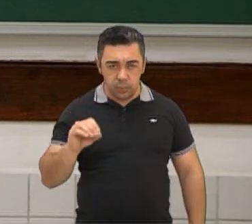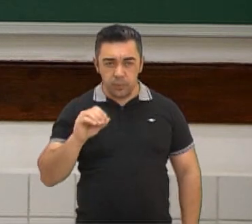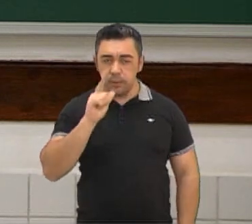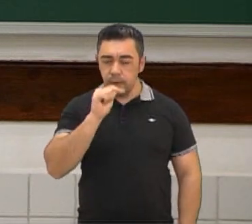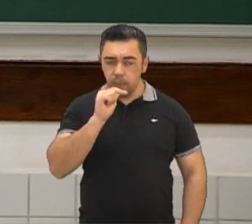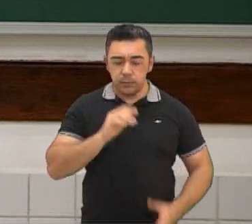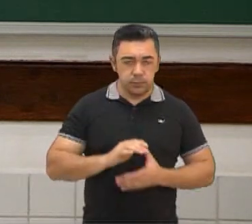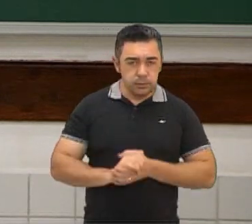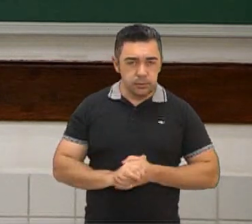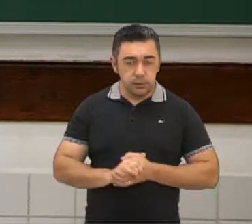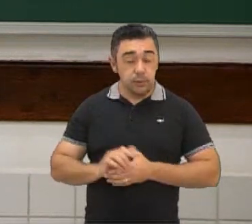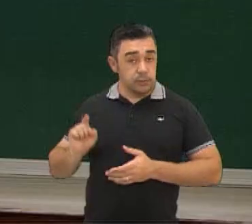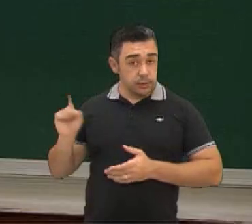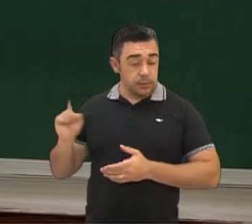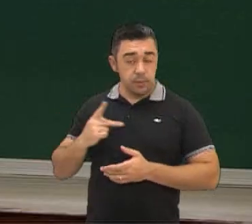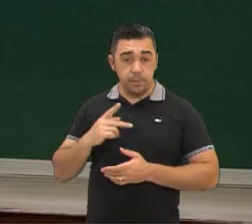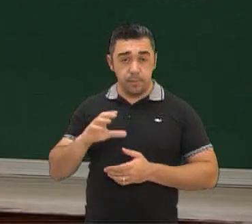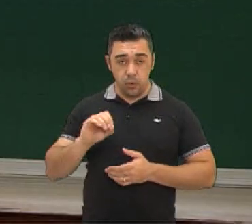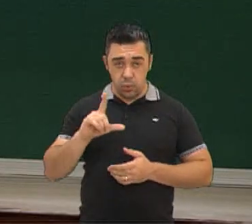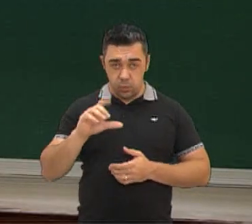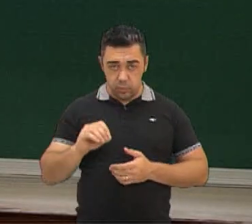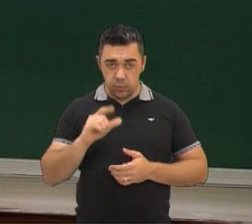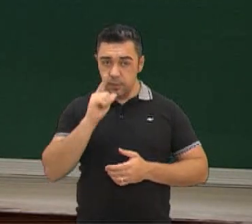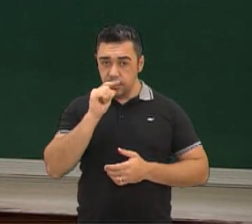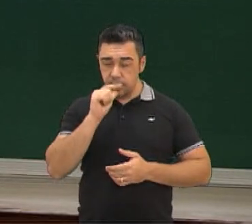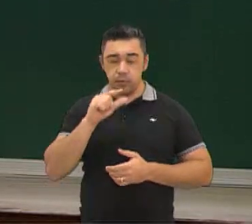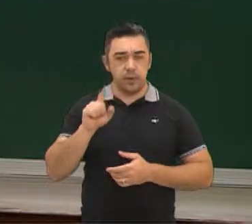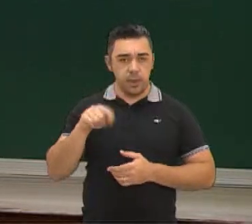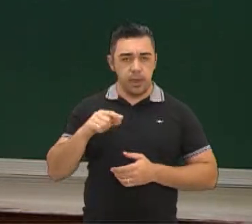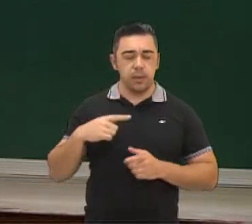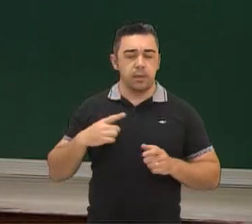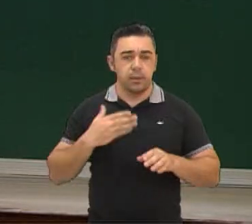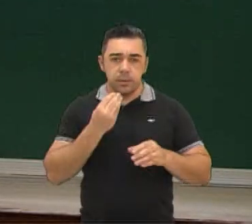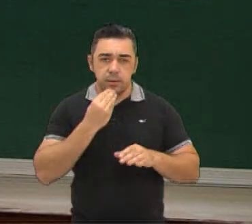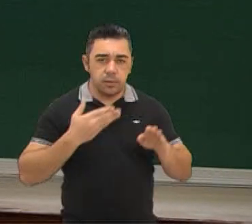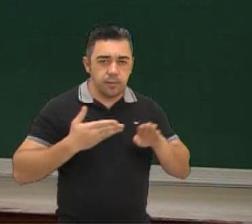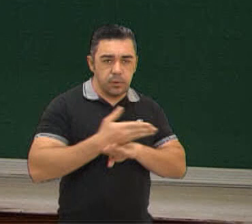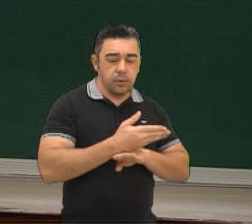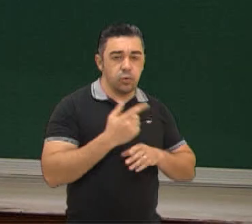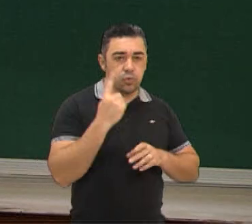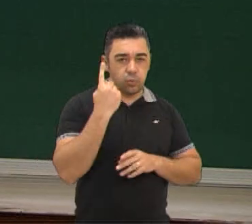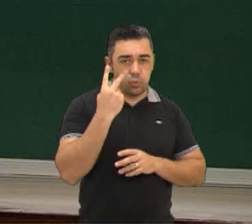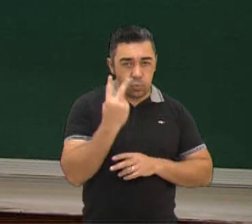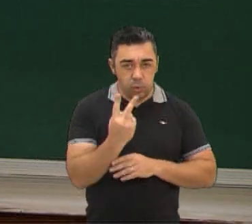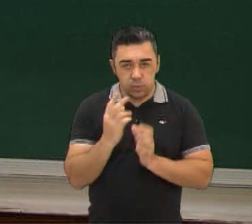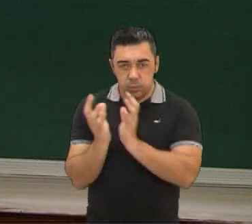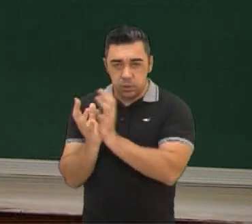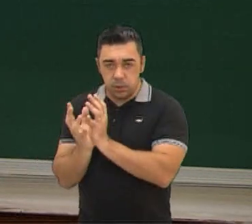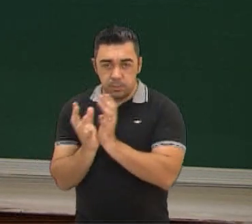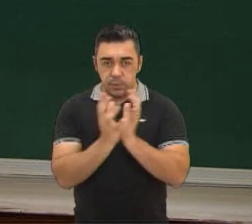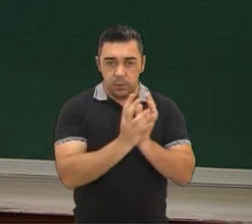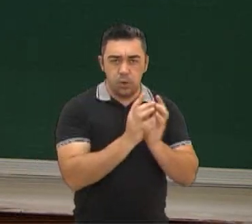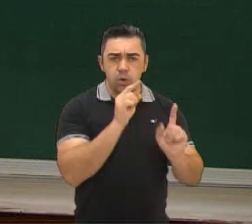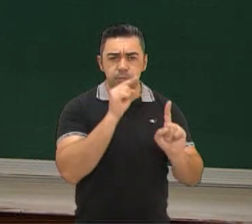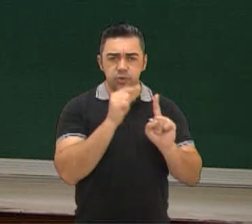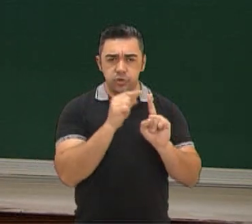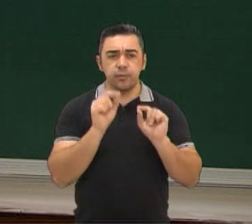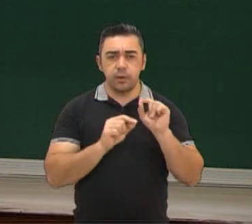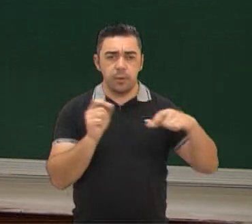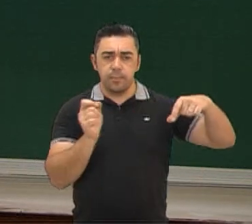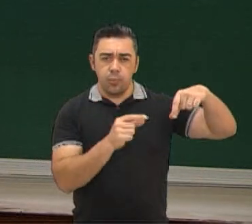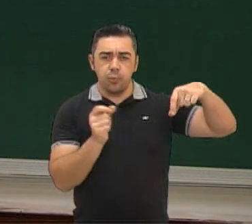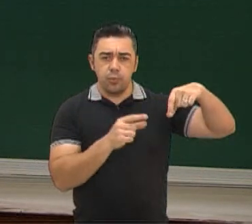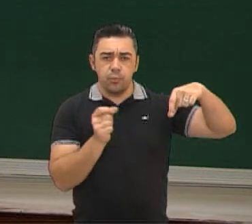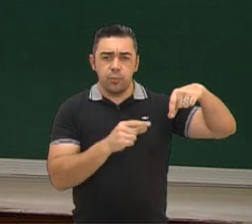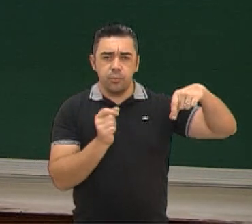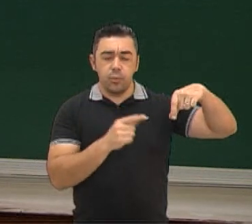aquático. O polo aquático é um esporte aquático de invasão, jogado por duas equipes. O objetivo é fazer o maior número